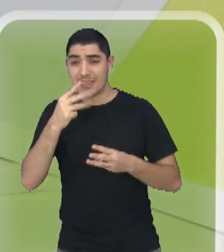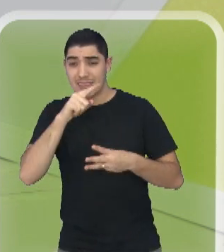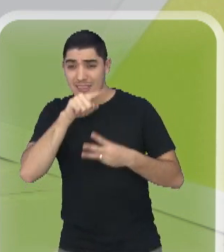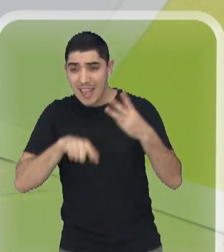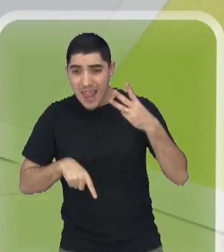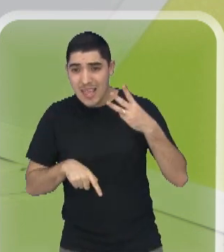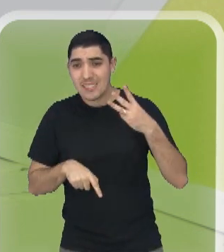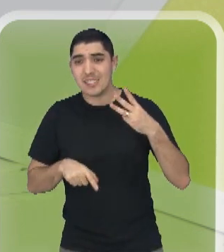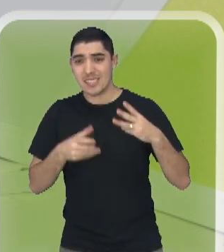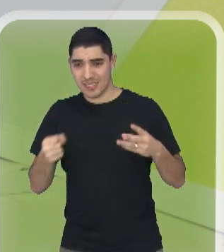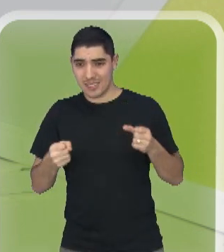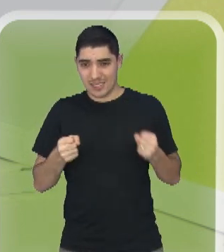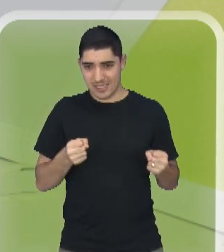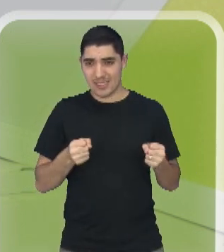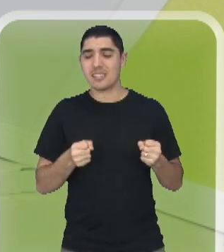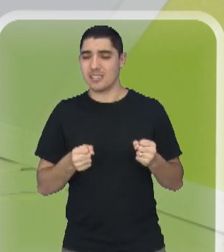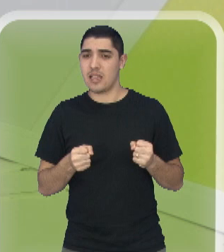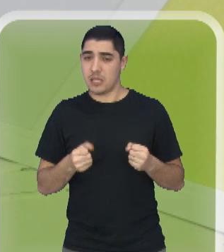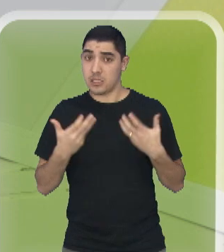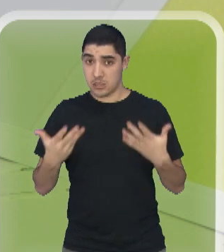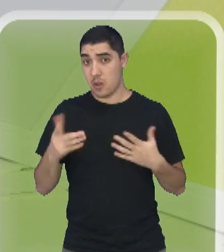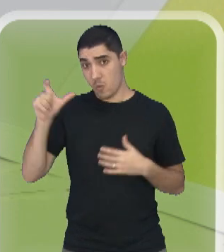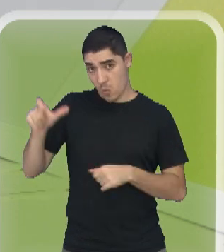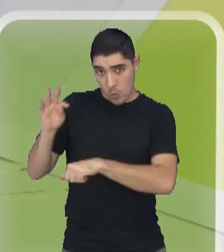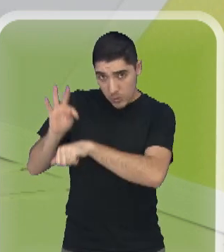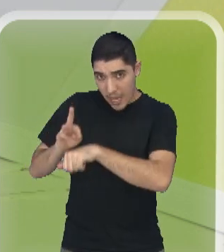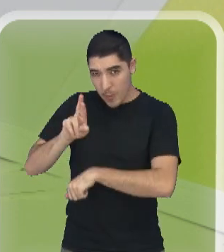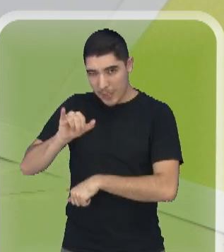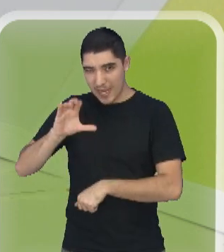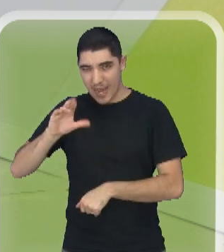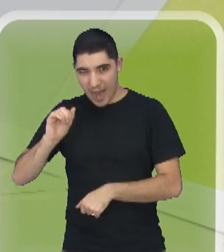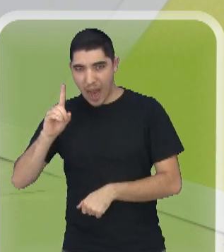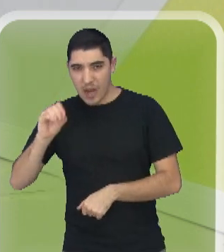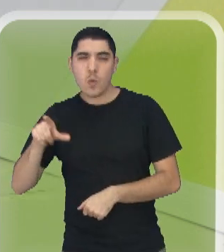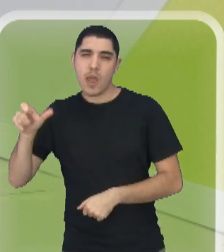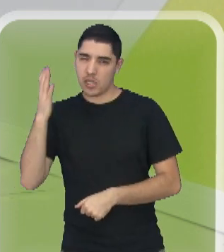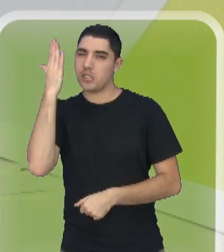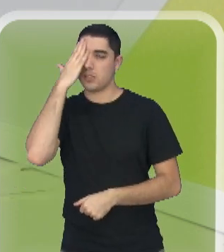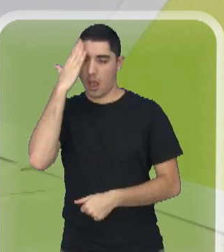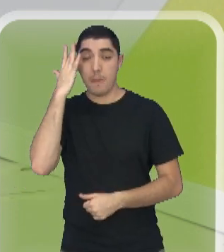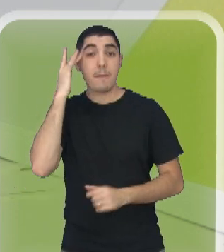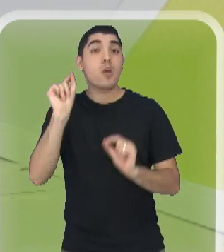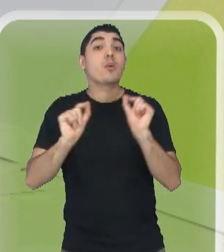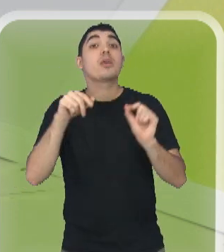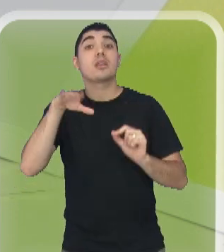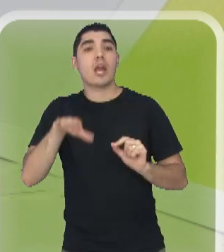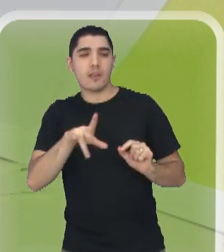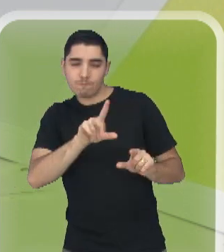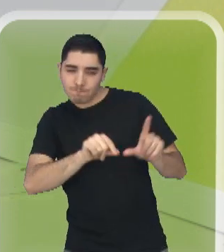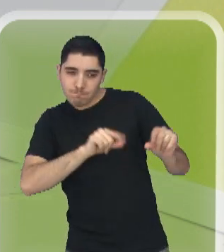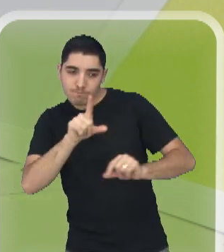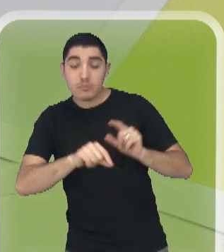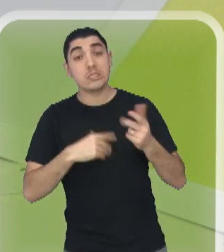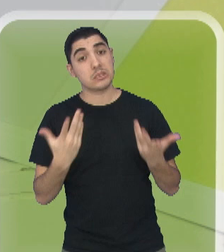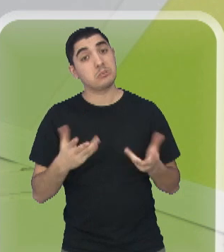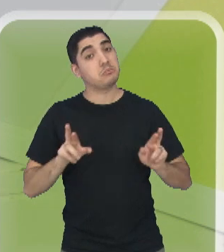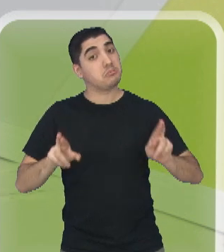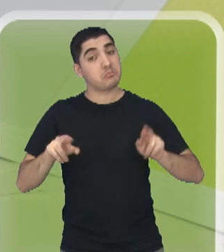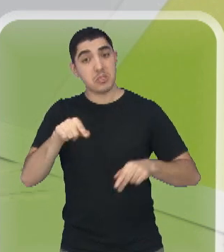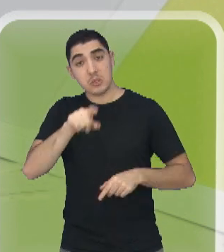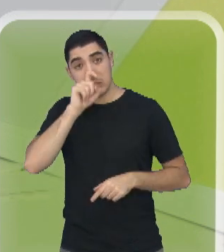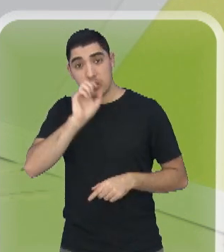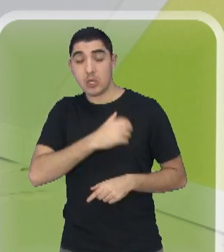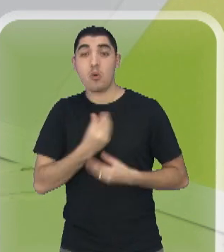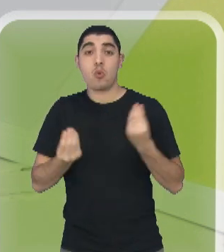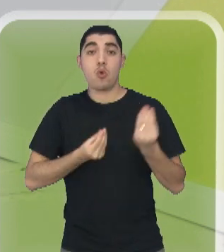também, ele entrou bem, enfim, o Ricardo Costa sabe o que vai colocar em campo e amanhã a gente vai ver isso, como o São José vai se comportar. É importante isso que